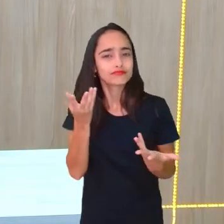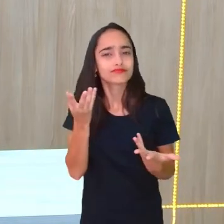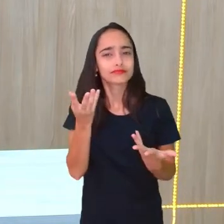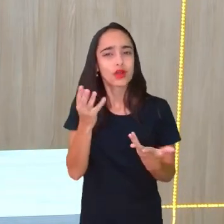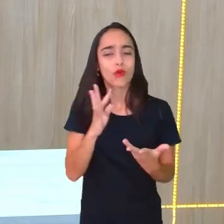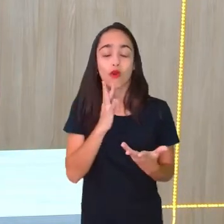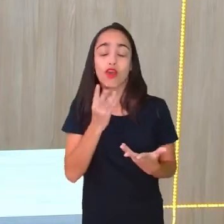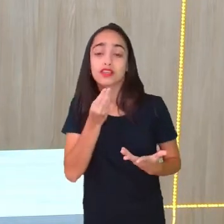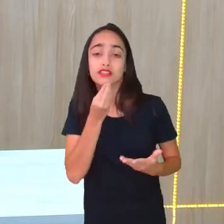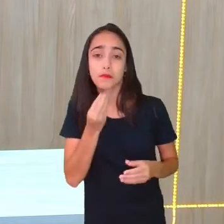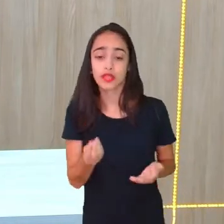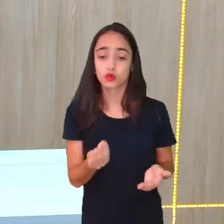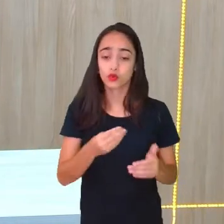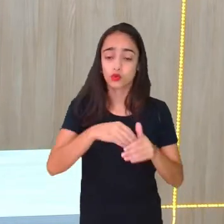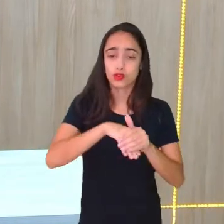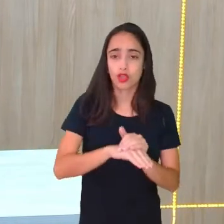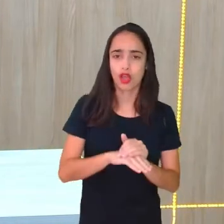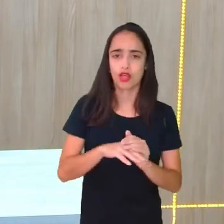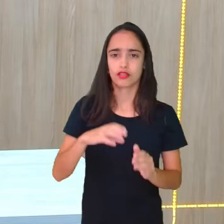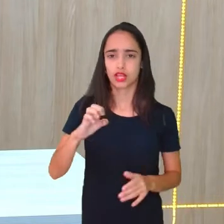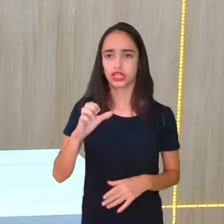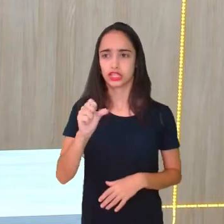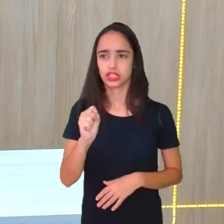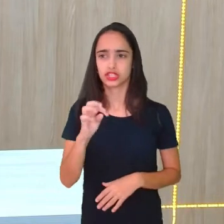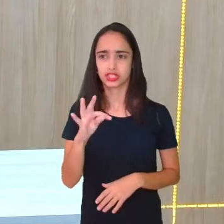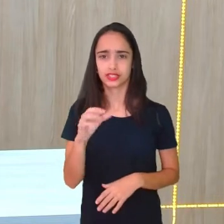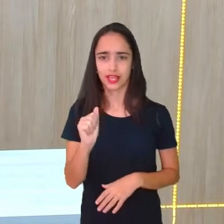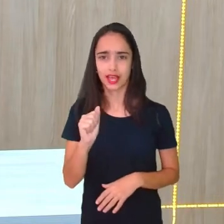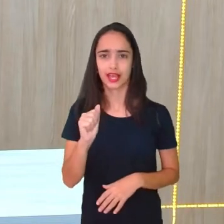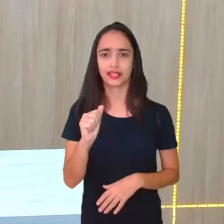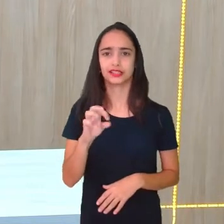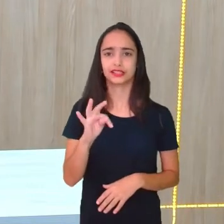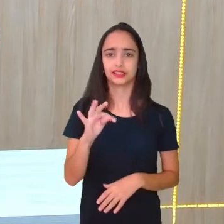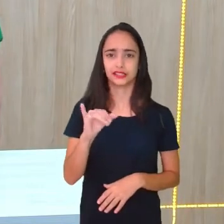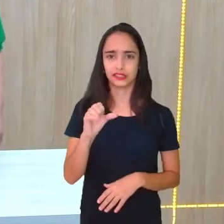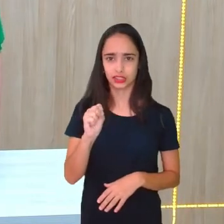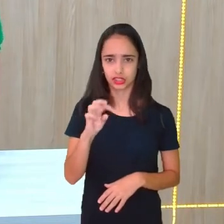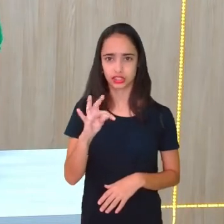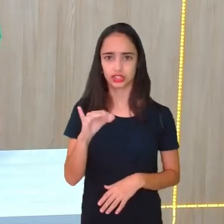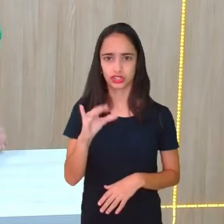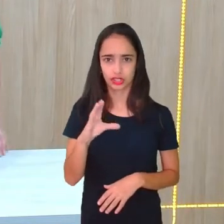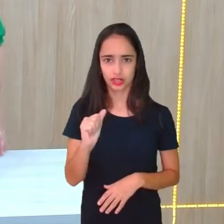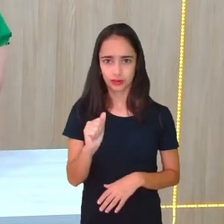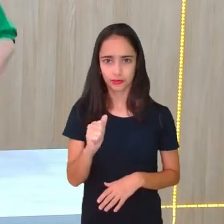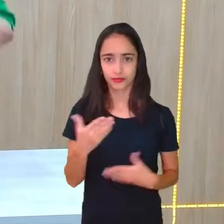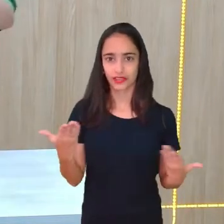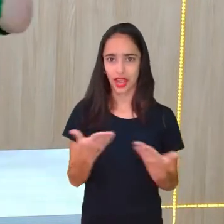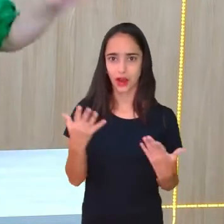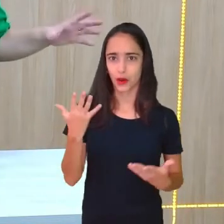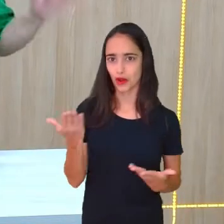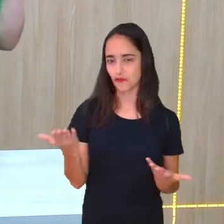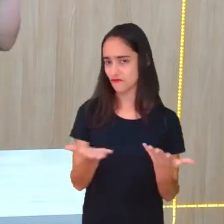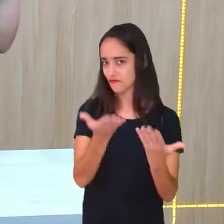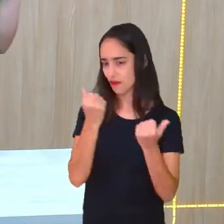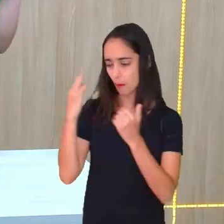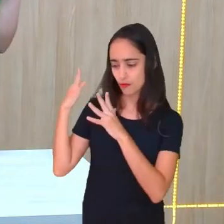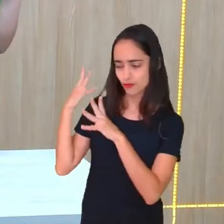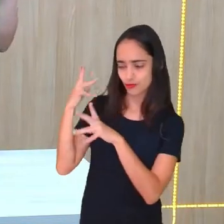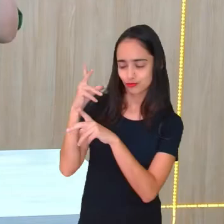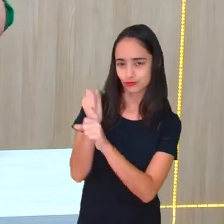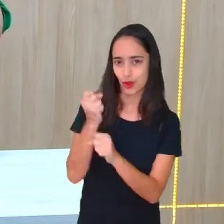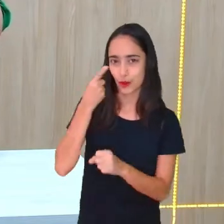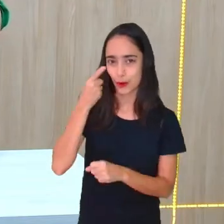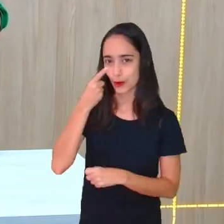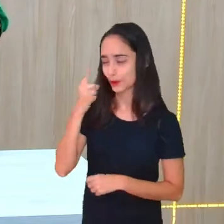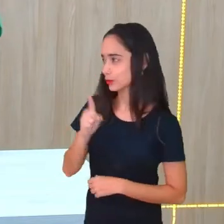E agora nós vamos recapitular. Primeiro, os meninos vão dar um zoom aí no meu mundo matemático, no recorte.